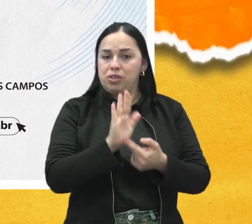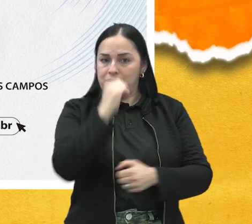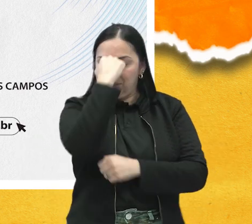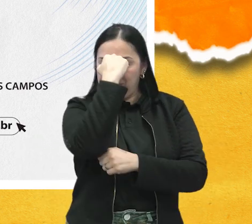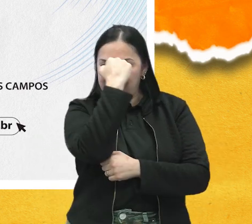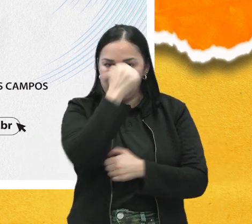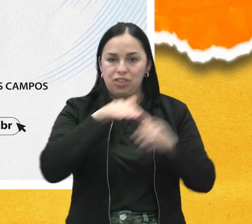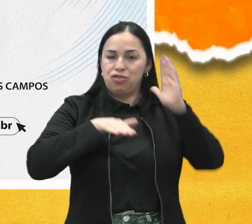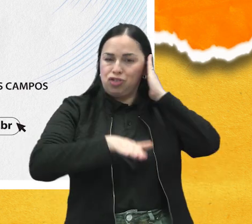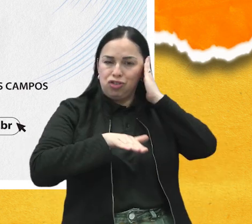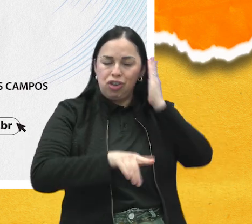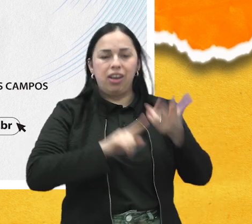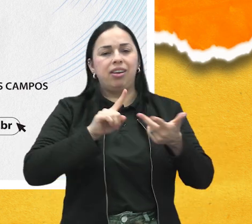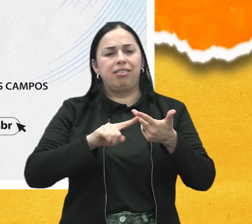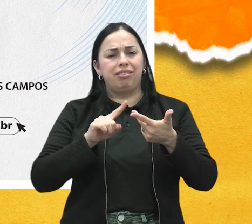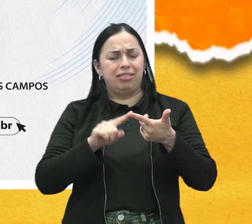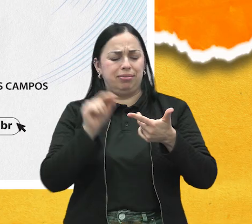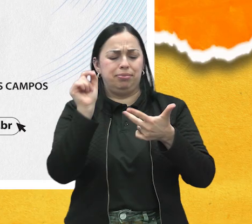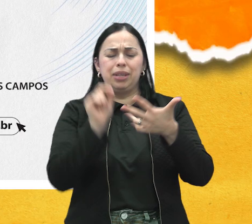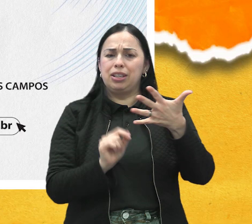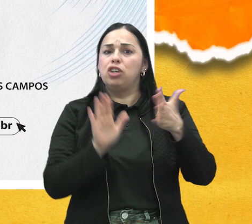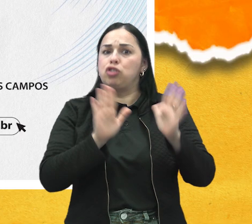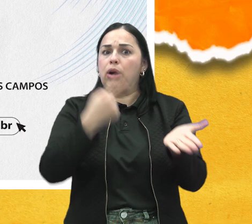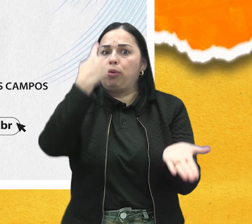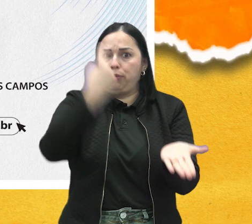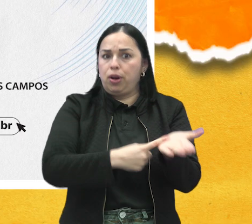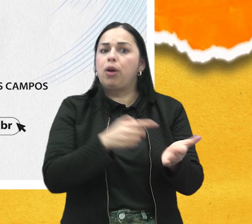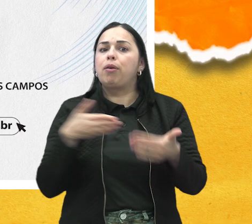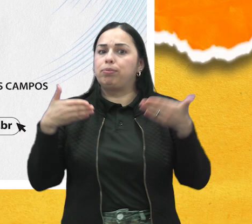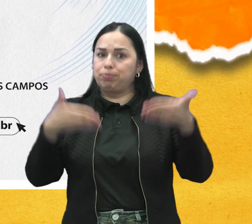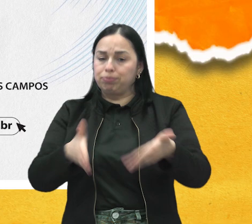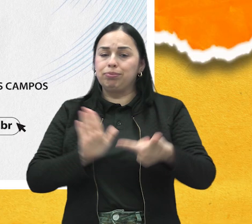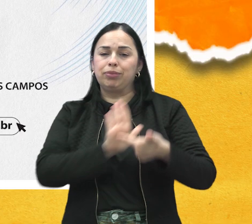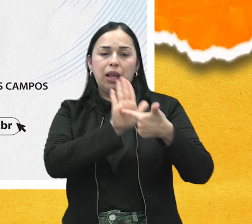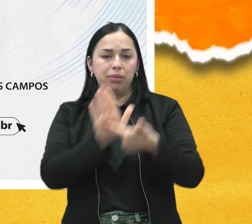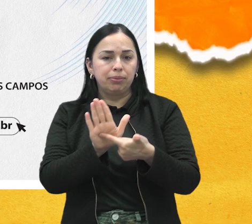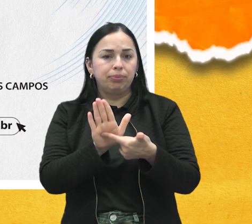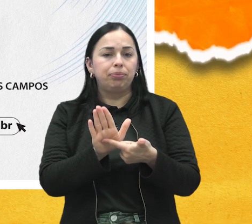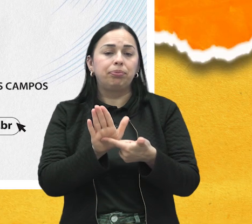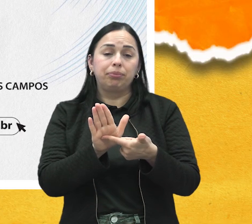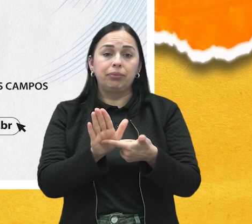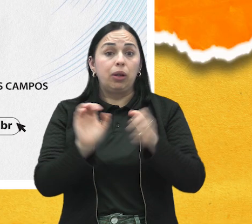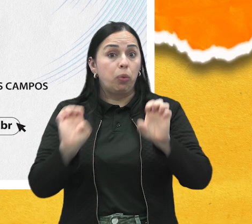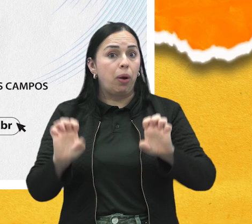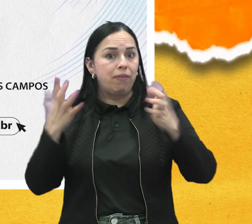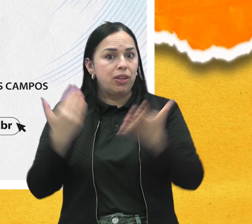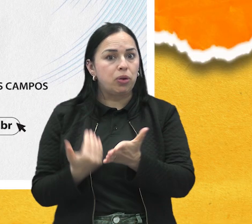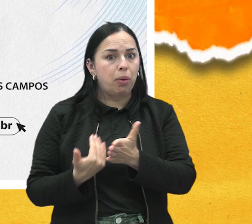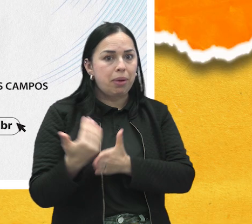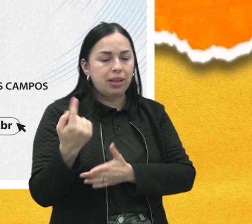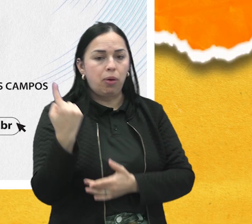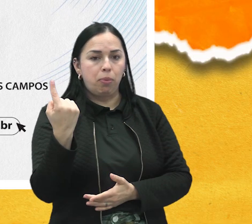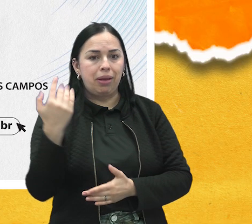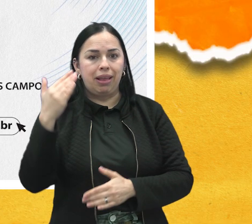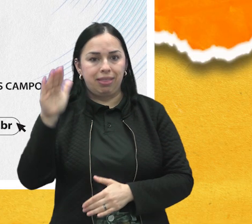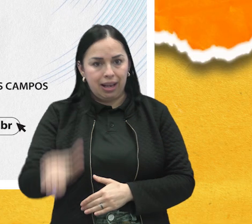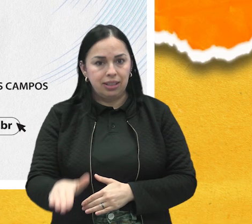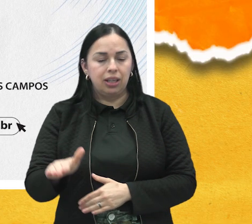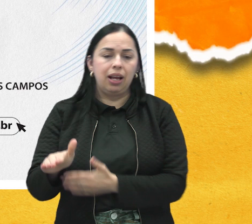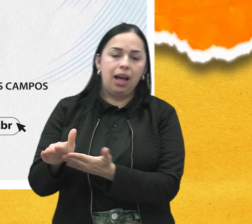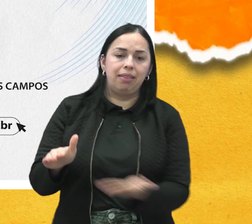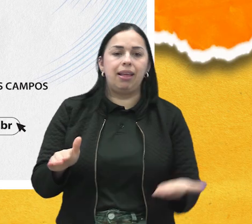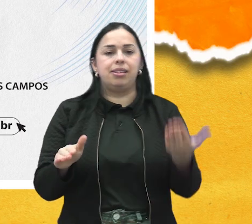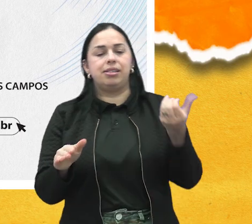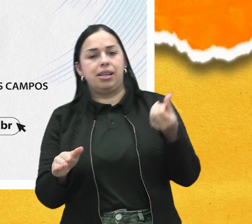Priscila, o DJ Romarinho Batista e Arthur Pego já estão confirmados. Então, o evento começa das 1h da tarde, vai